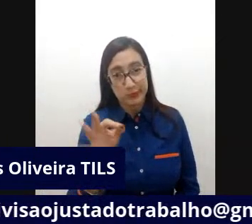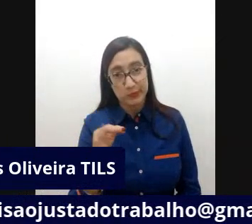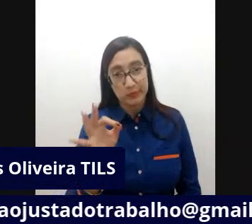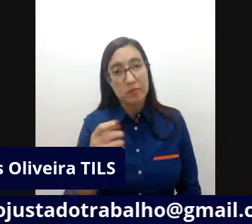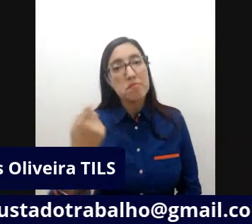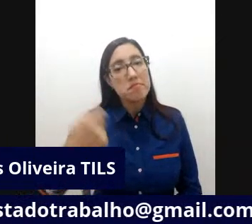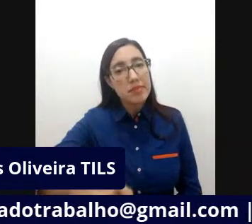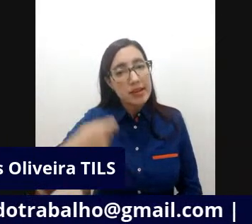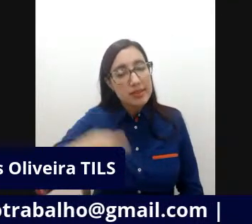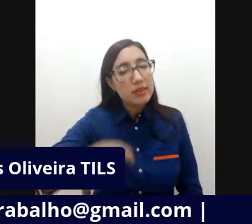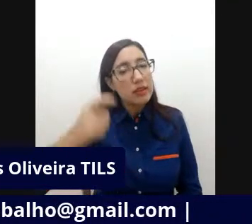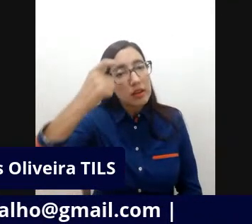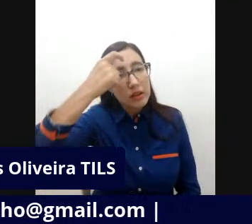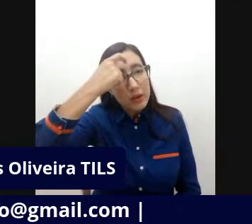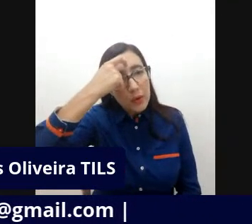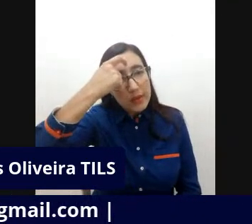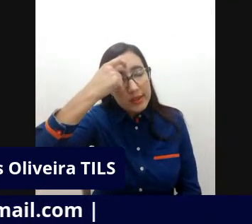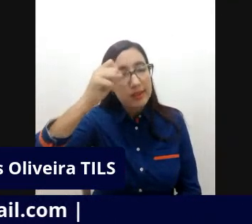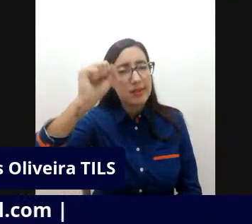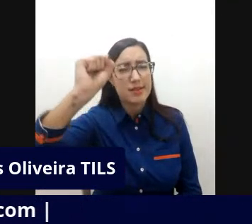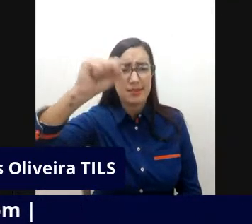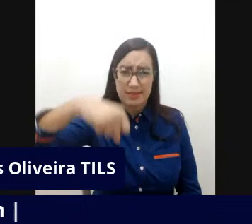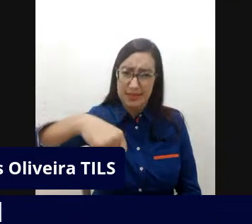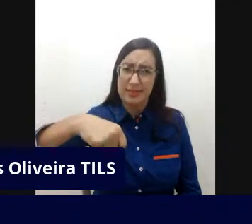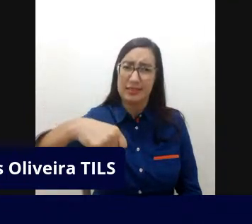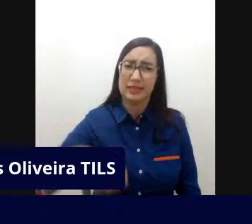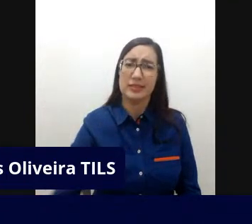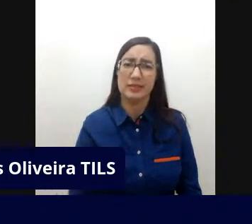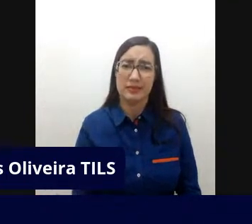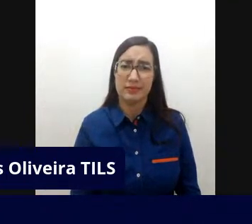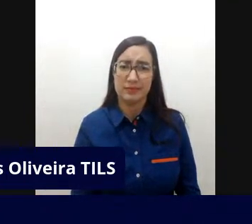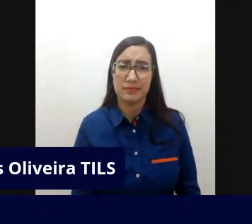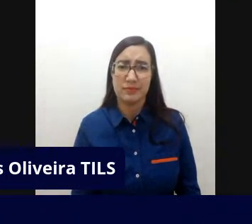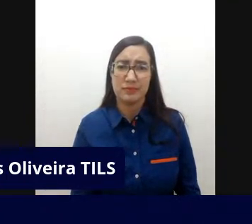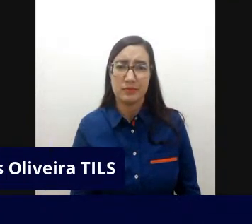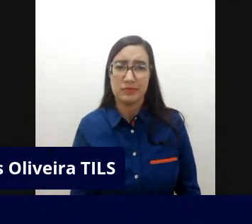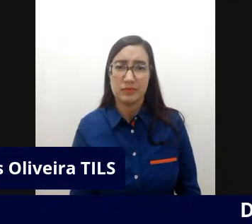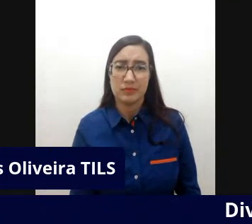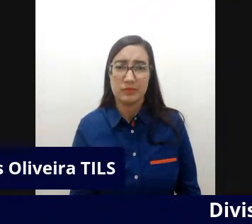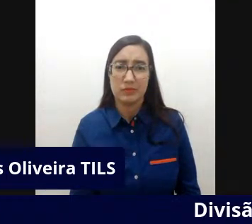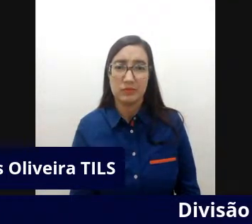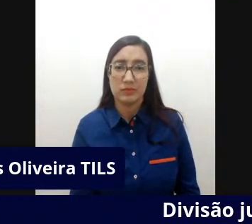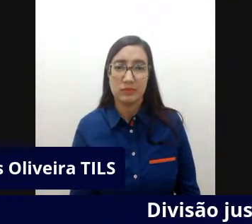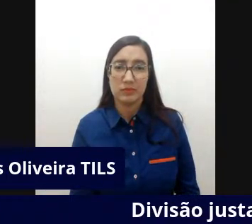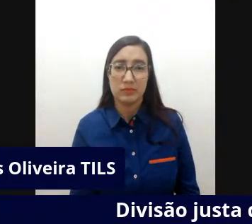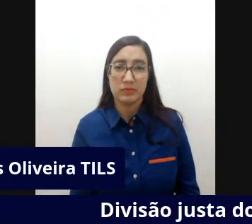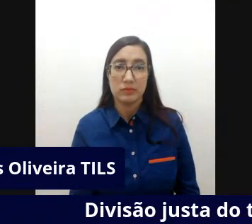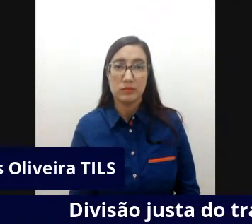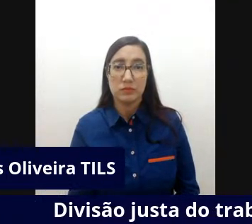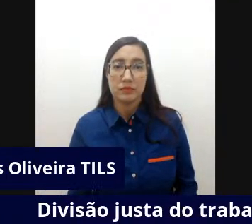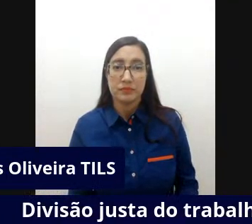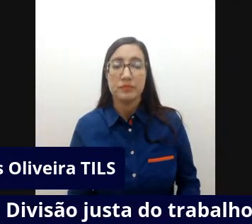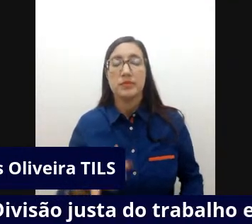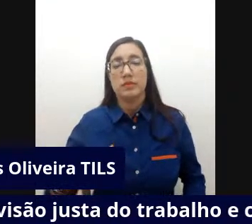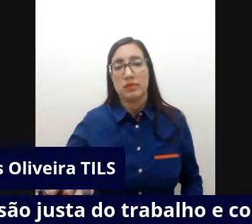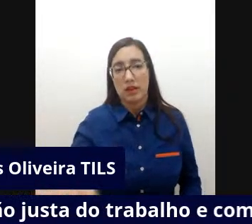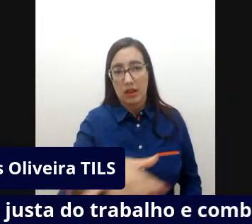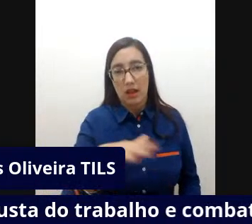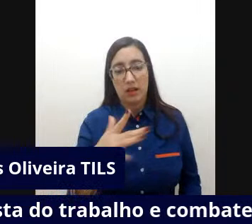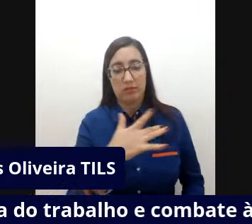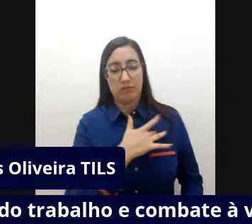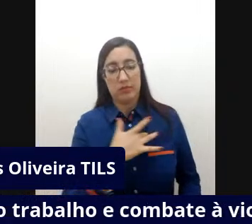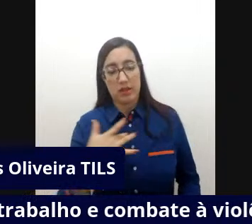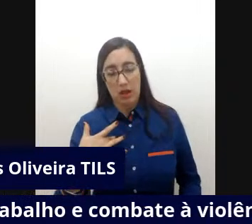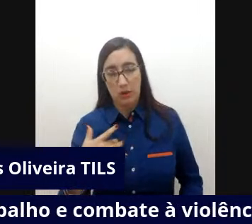consciência. Se eles não trabalham em atividades essenciais, como saúde, como segurança, que eles tenham essa